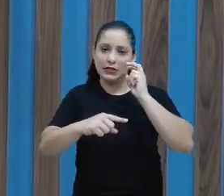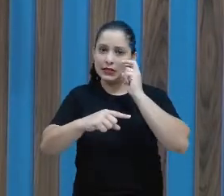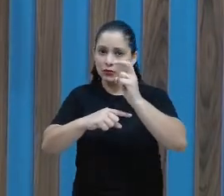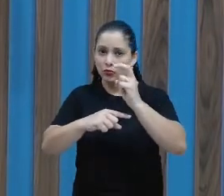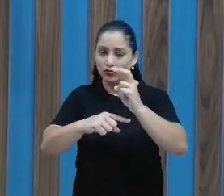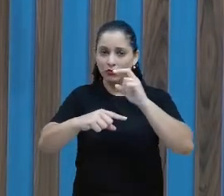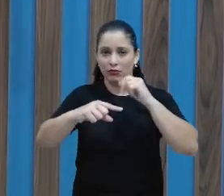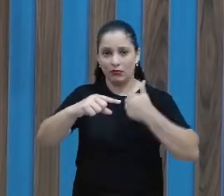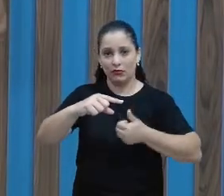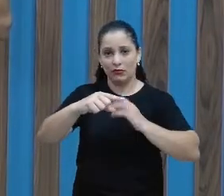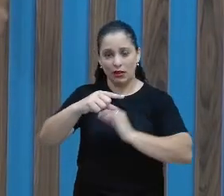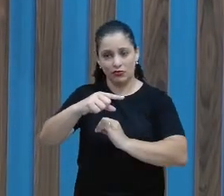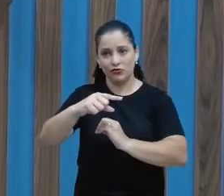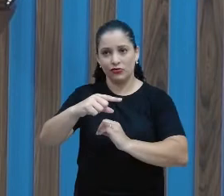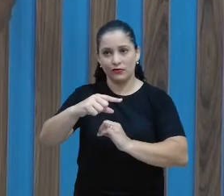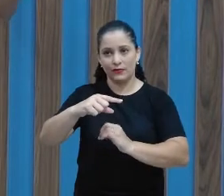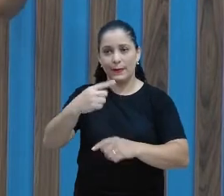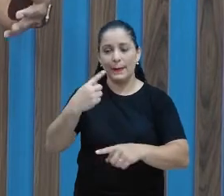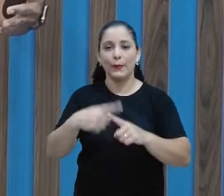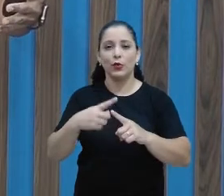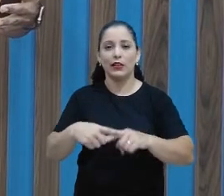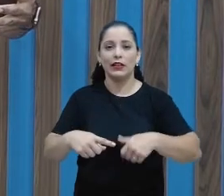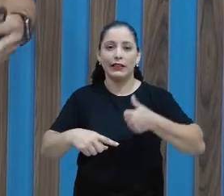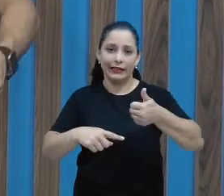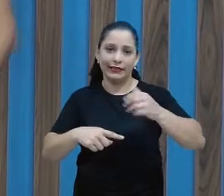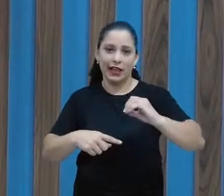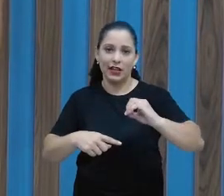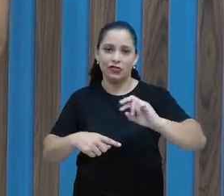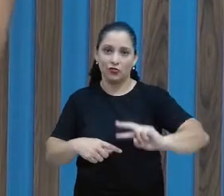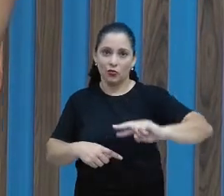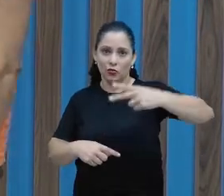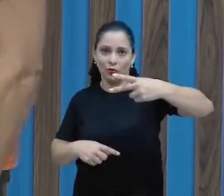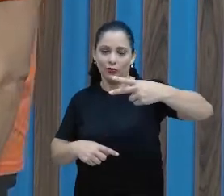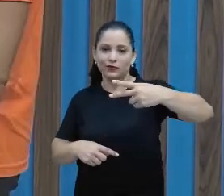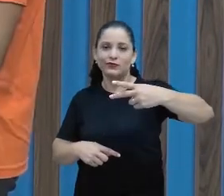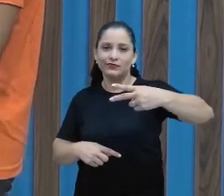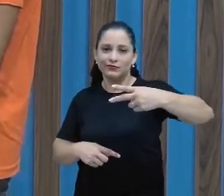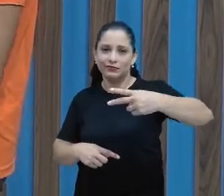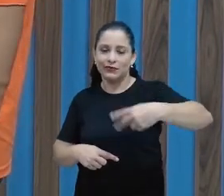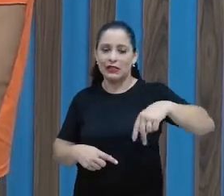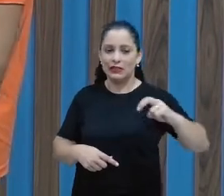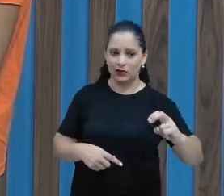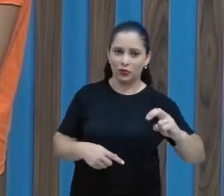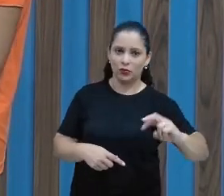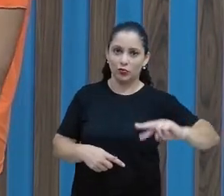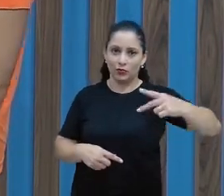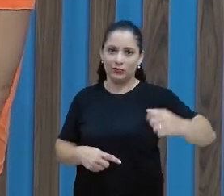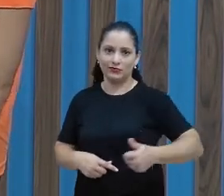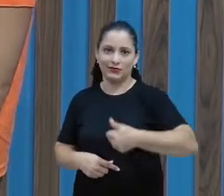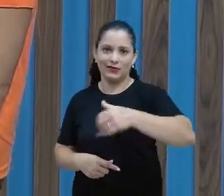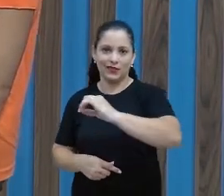denominador. O 10 é o dobro de 5, certo? Observe esse exemplo que eu coloquei aqui, ó.